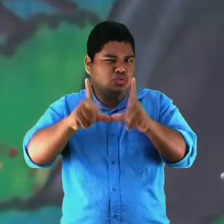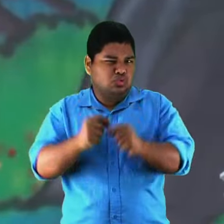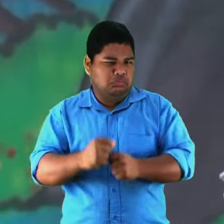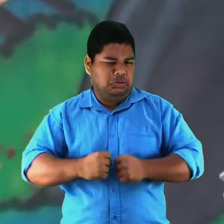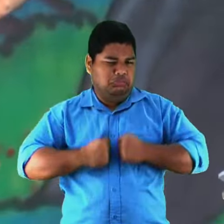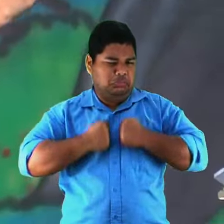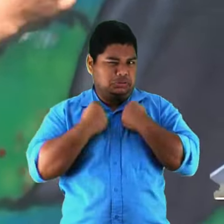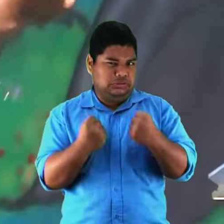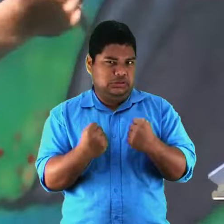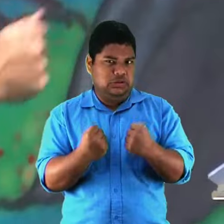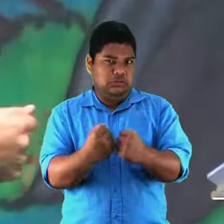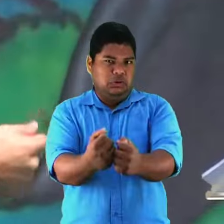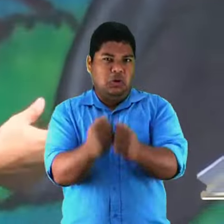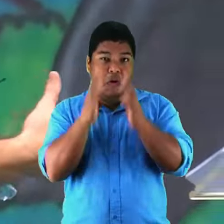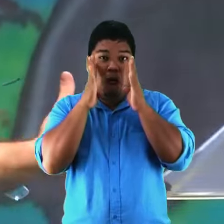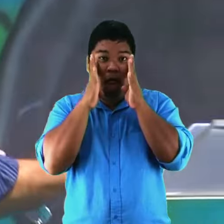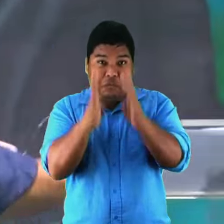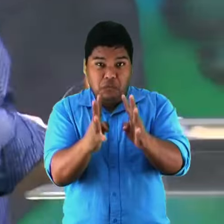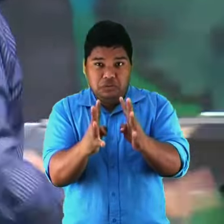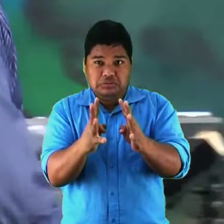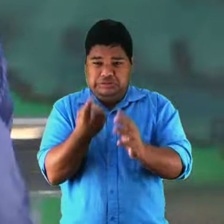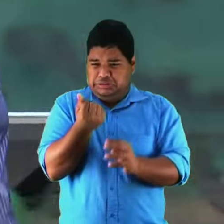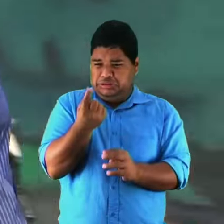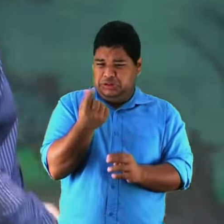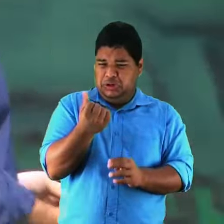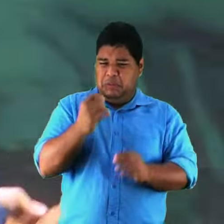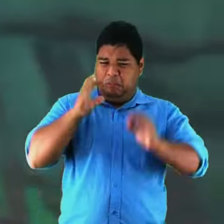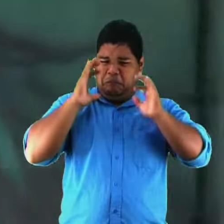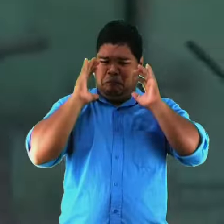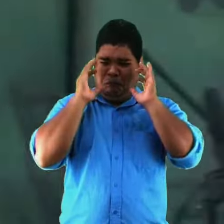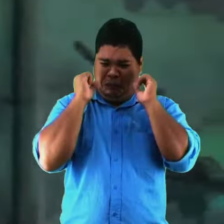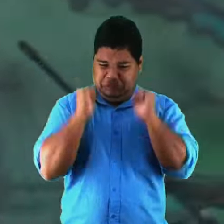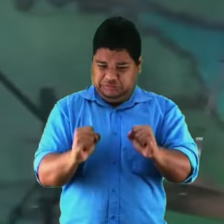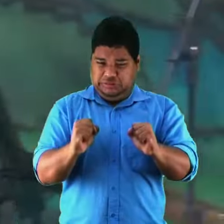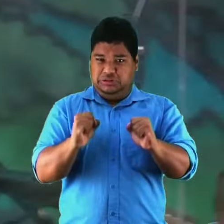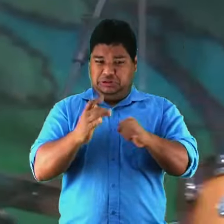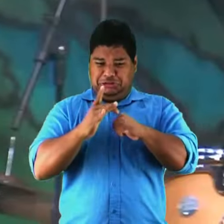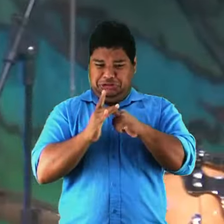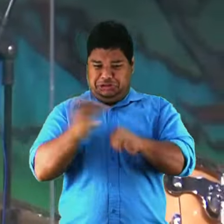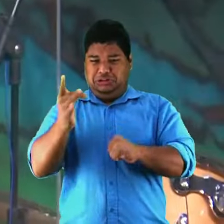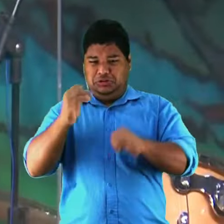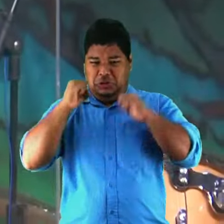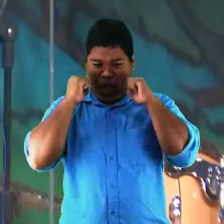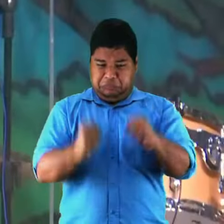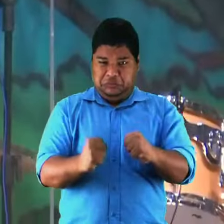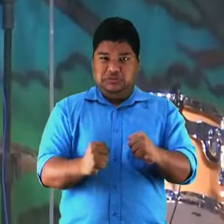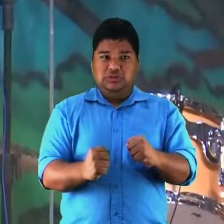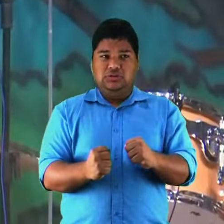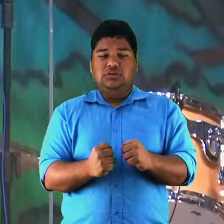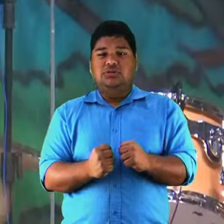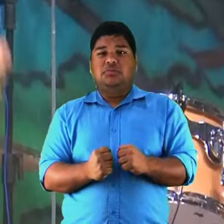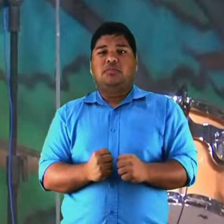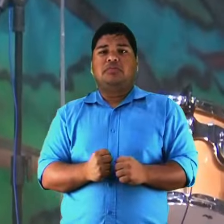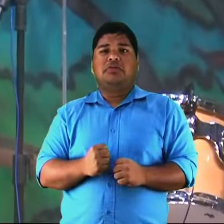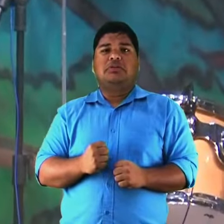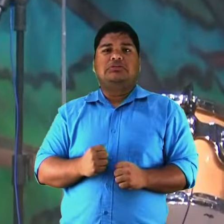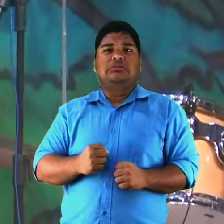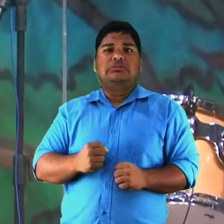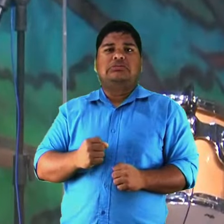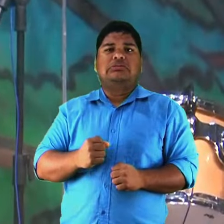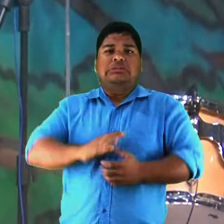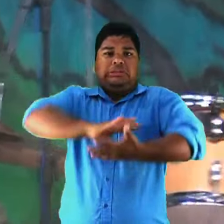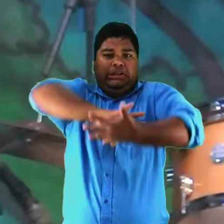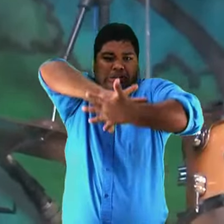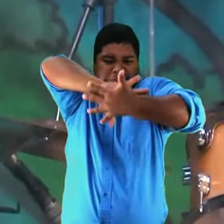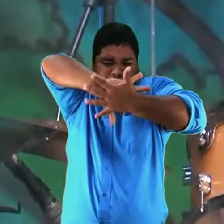foco é o poder. Dinheiro é poder. Riqueza é poder. São capazes de tudo pelo poder. Destruir